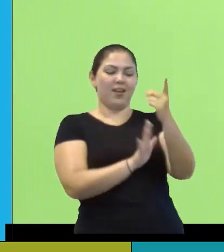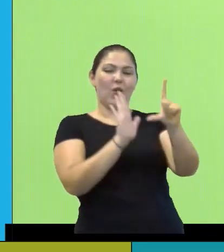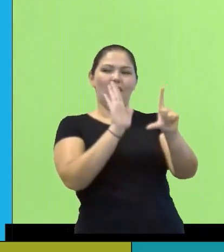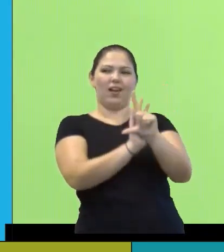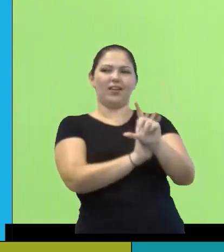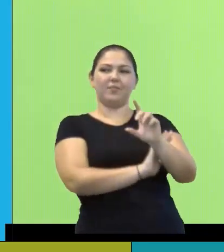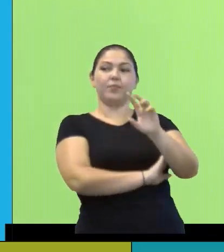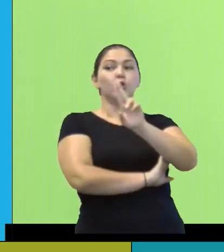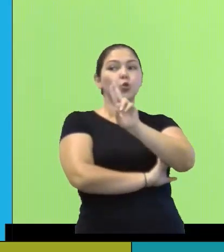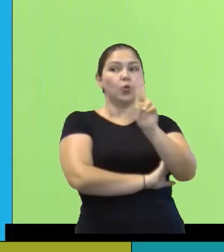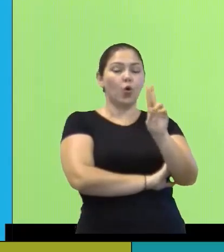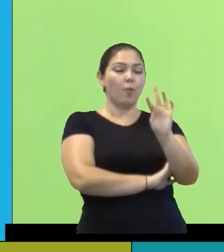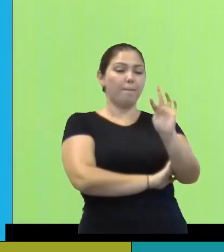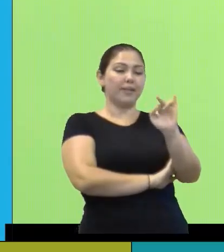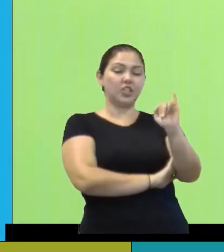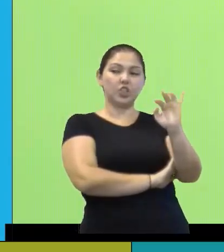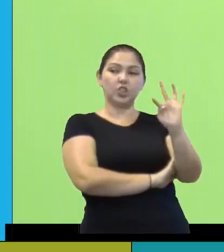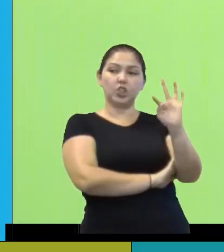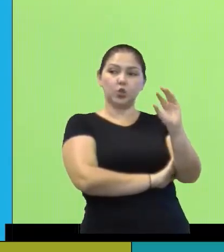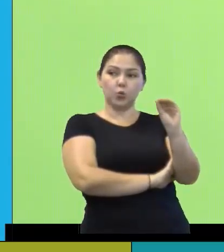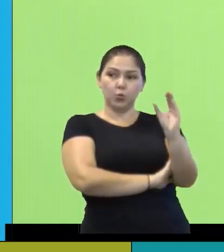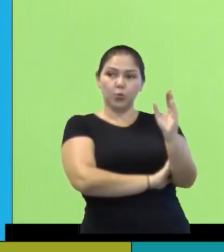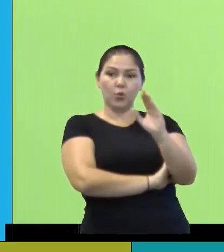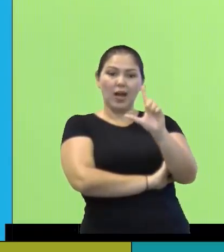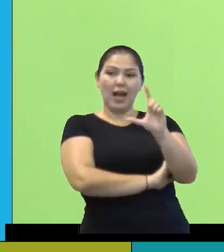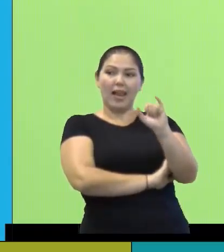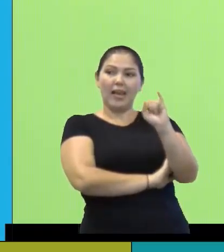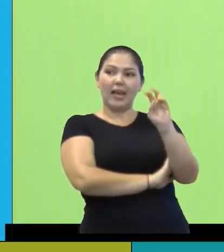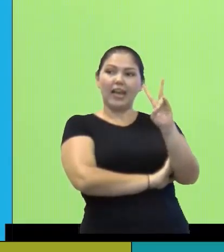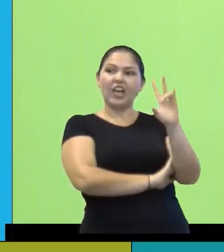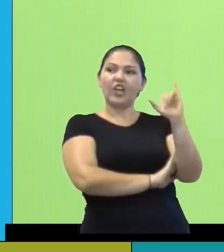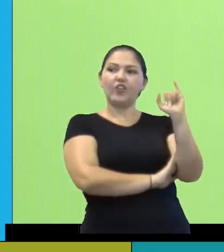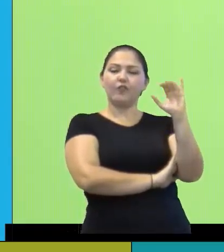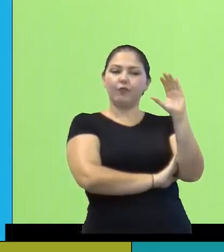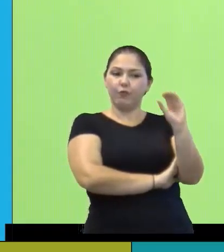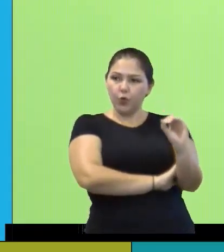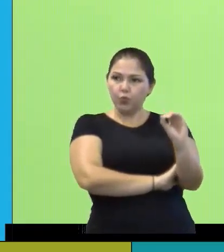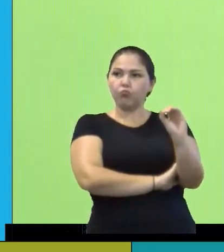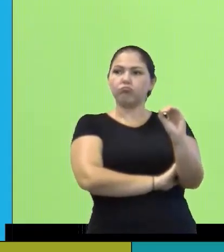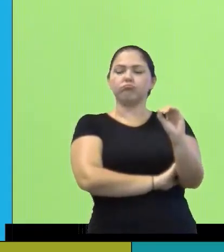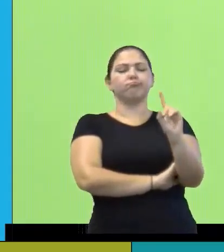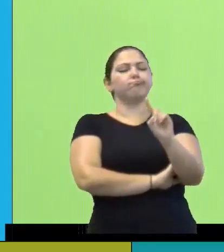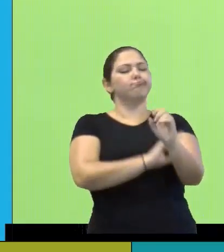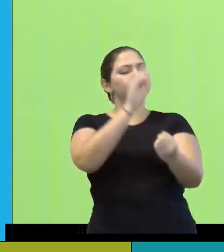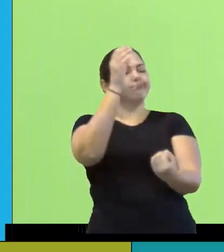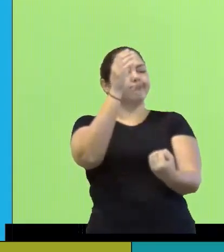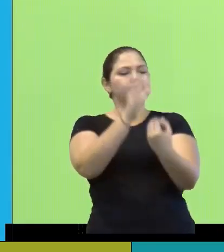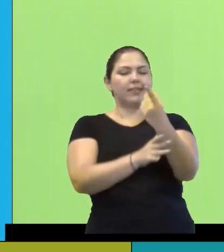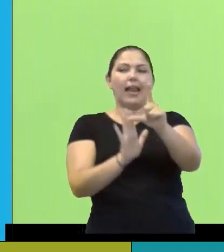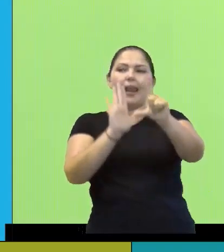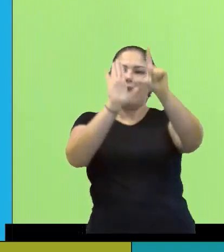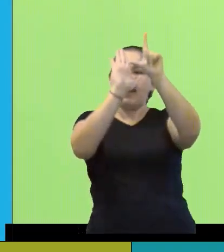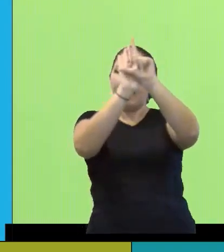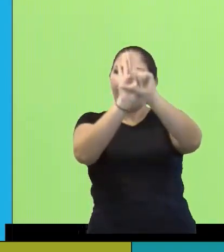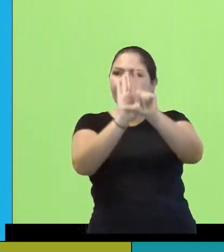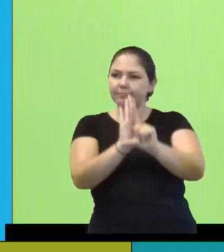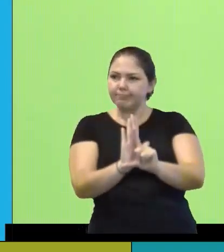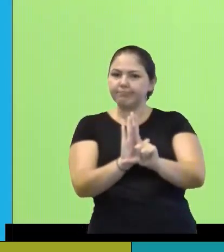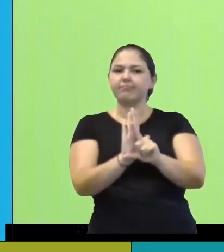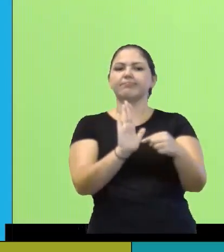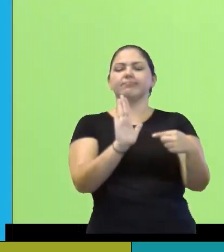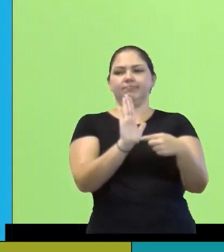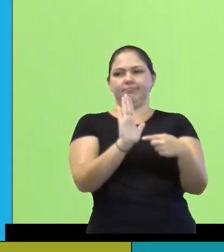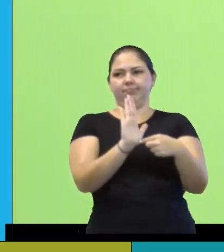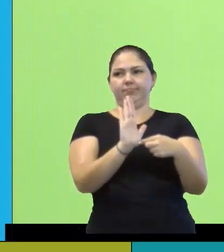uma república. Quando Roma deixou de ser império e se transformou em uma república, Tito